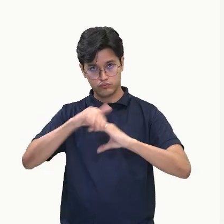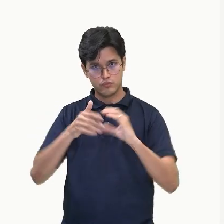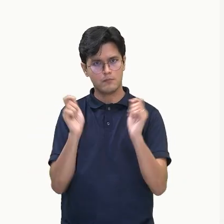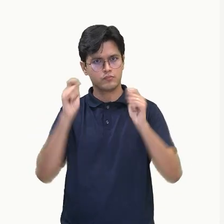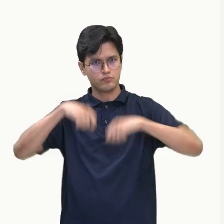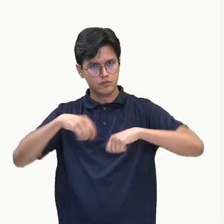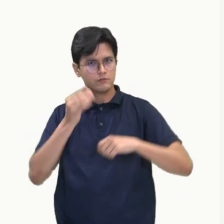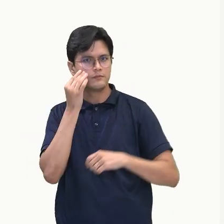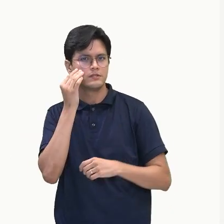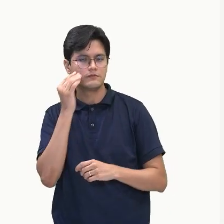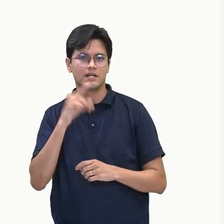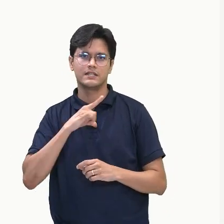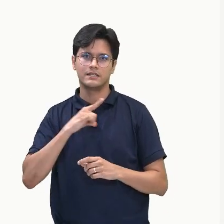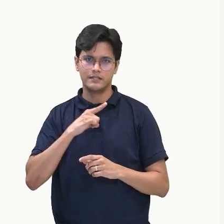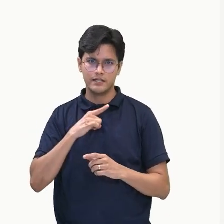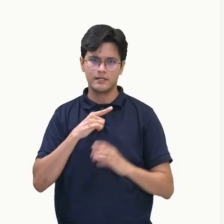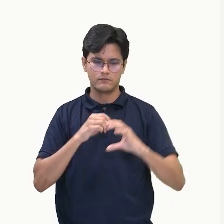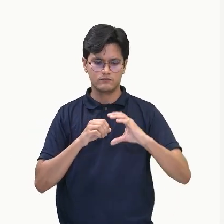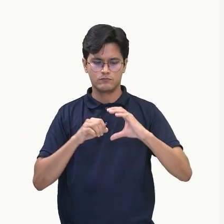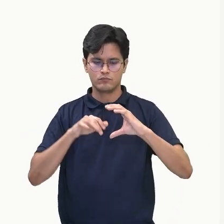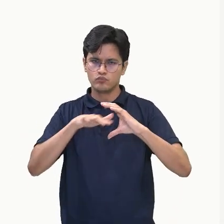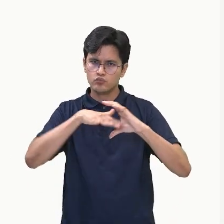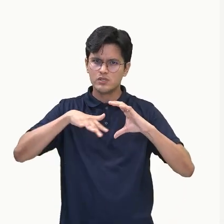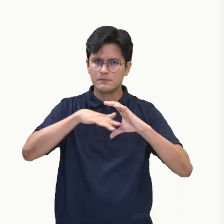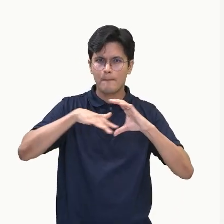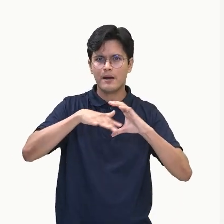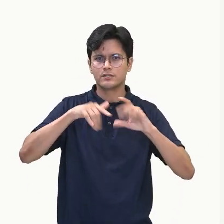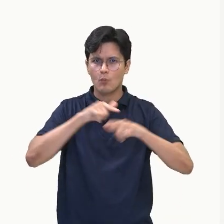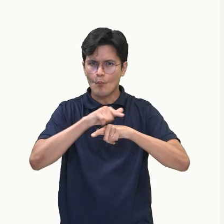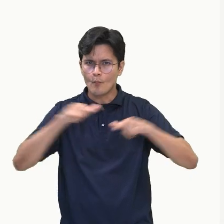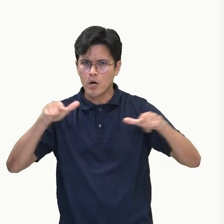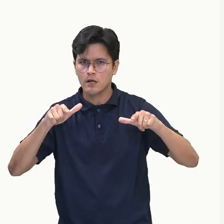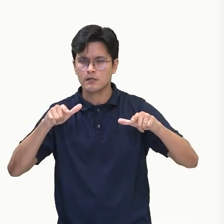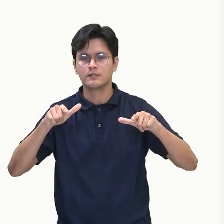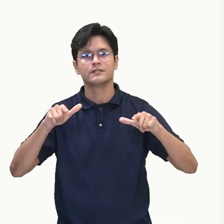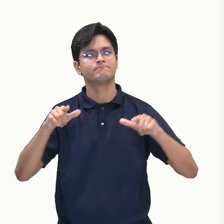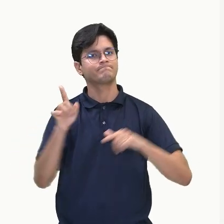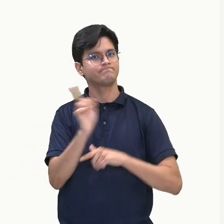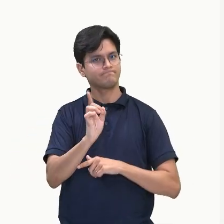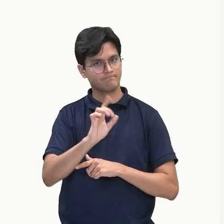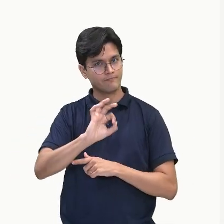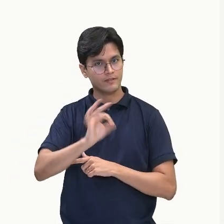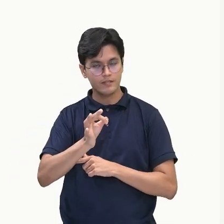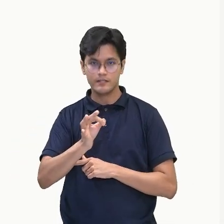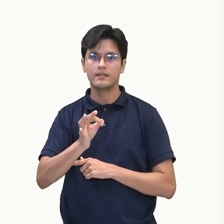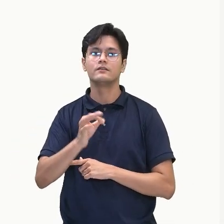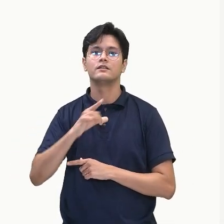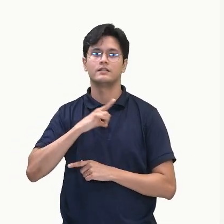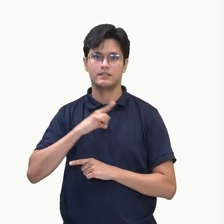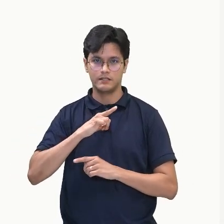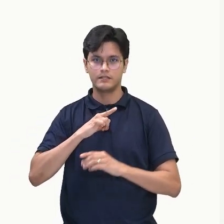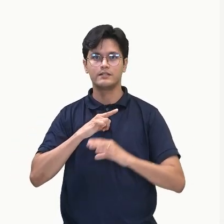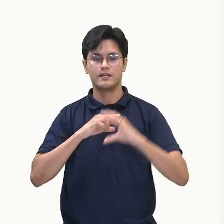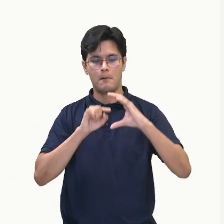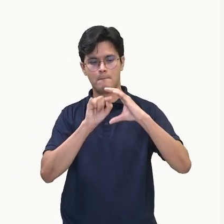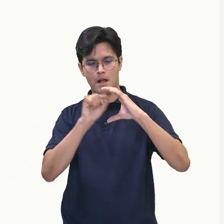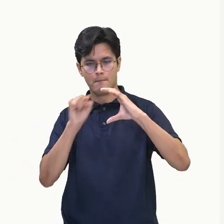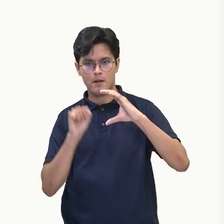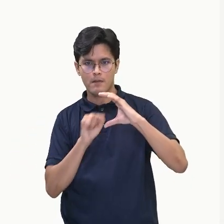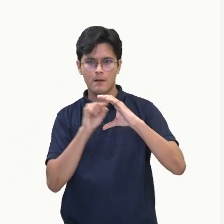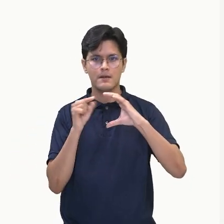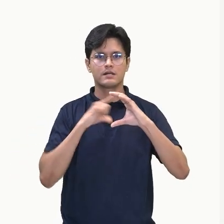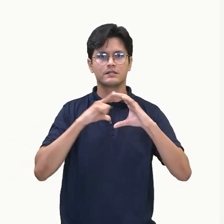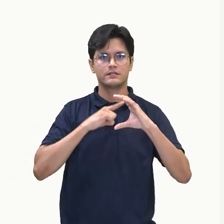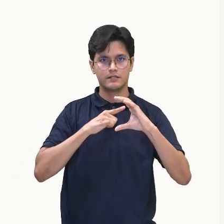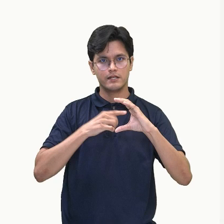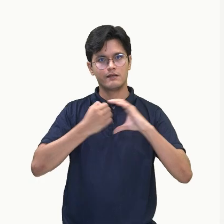não possui um espaço vazio, como o próprio nome da descoberta diz. Ela tem uma característica de